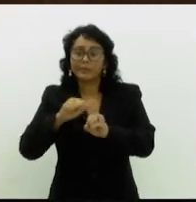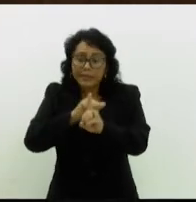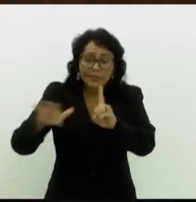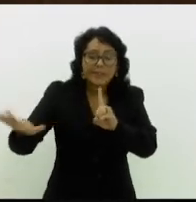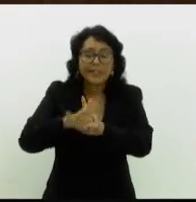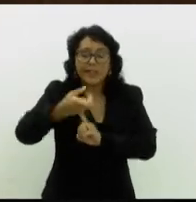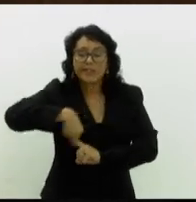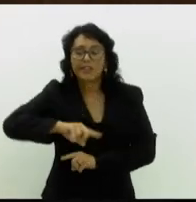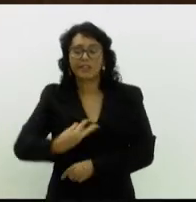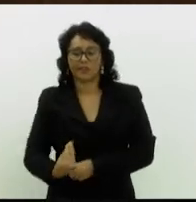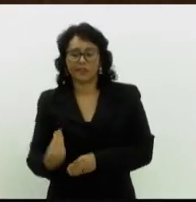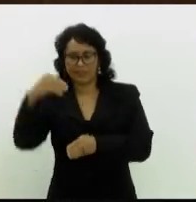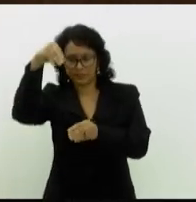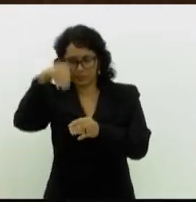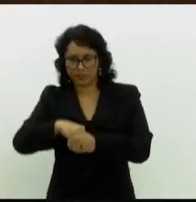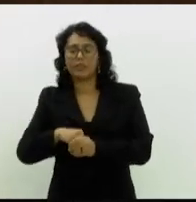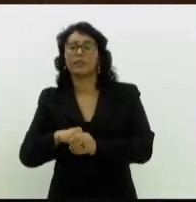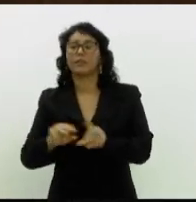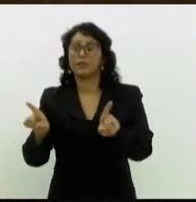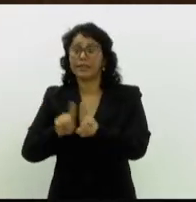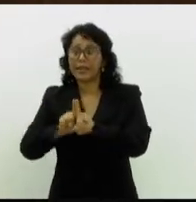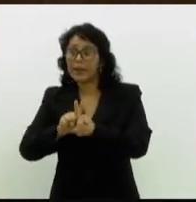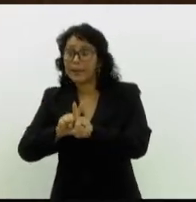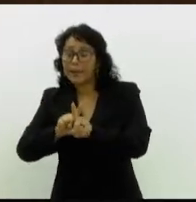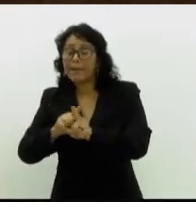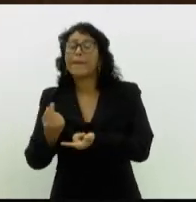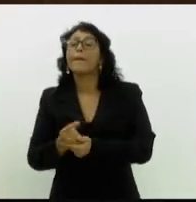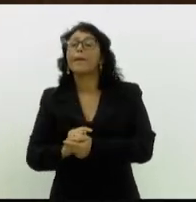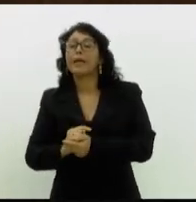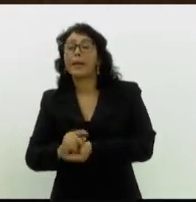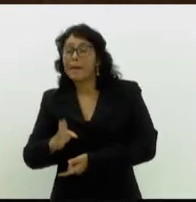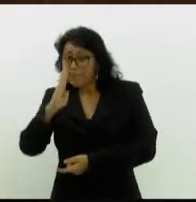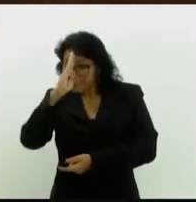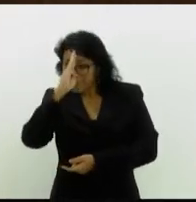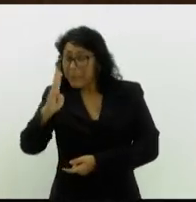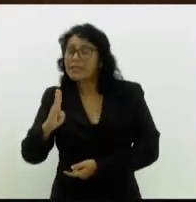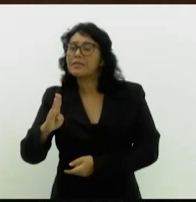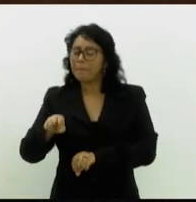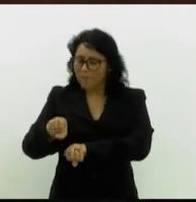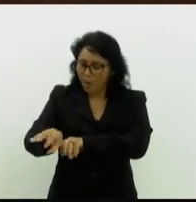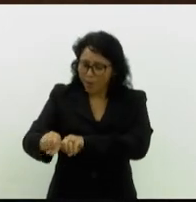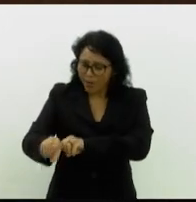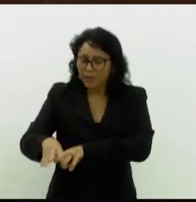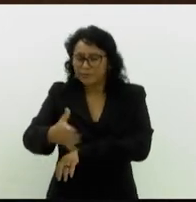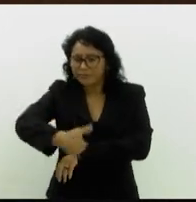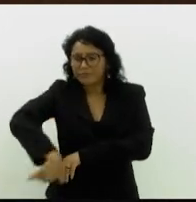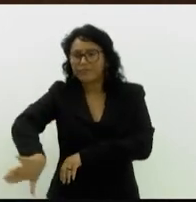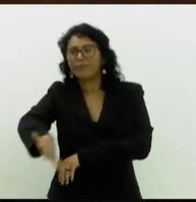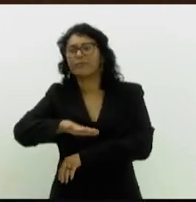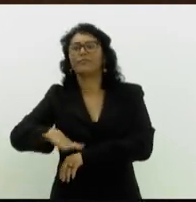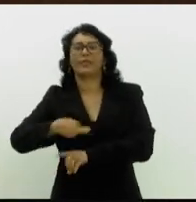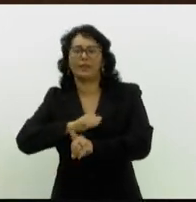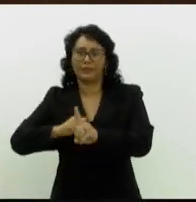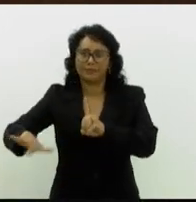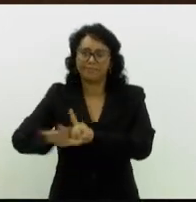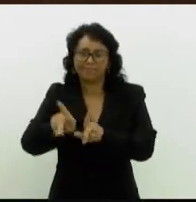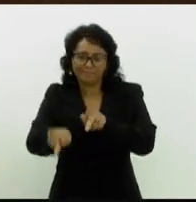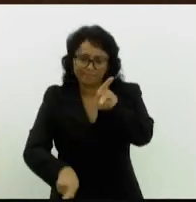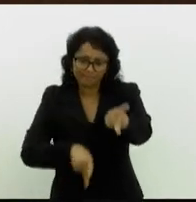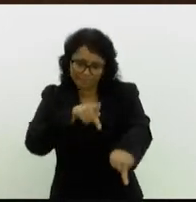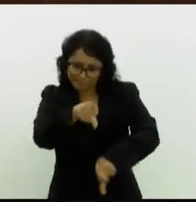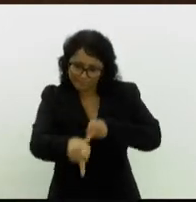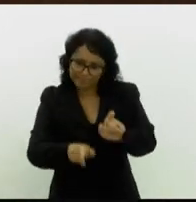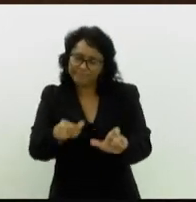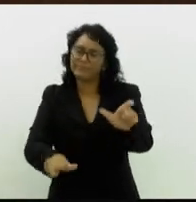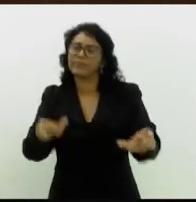porque educação Deva ser prioridade mas educação cidadã ainda mais e mas eu queria aqui senhora